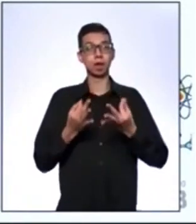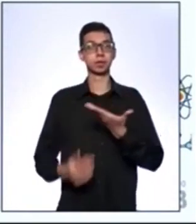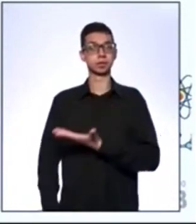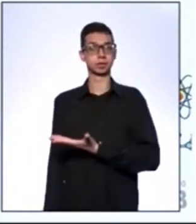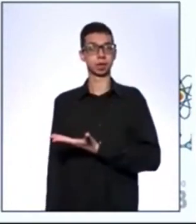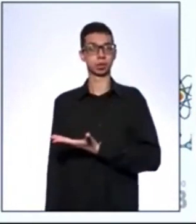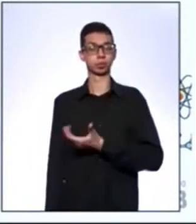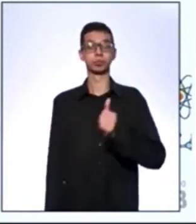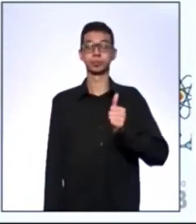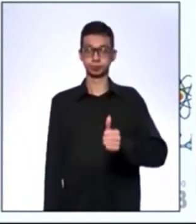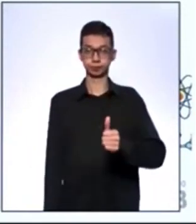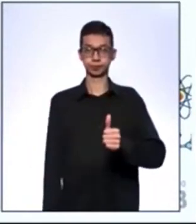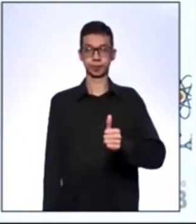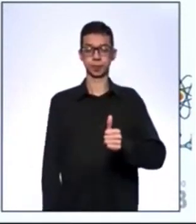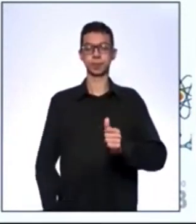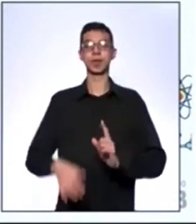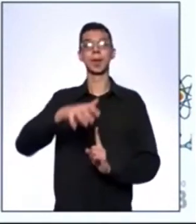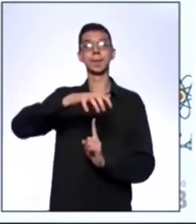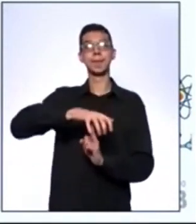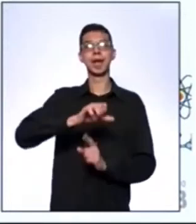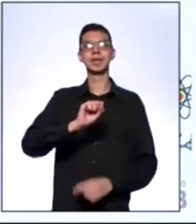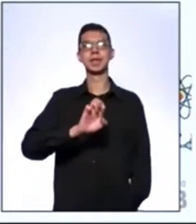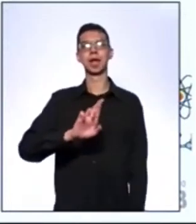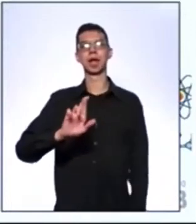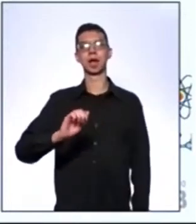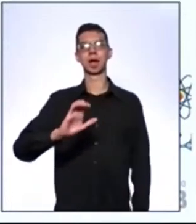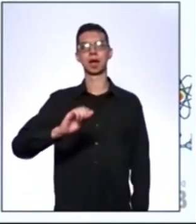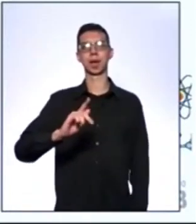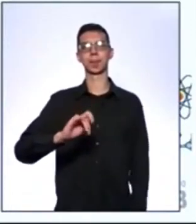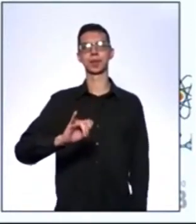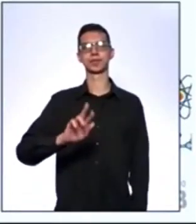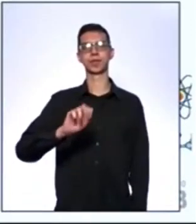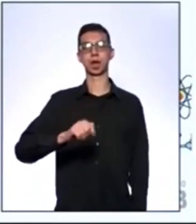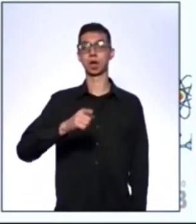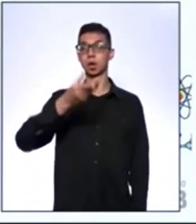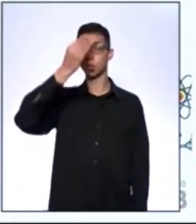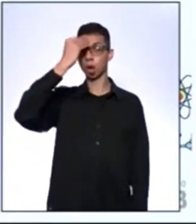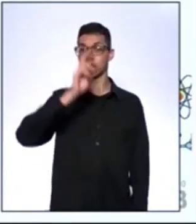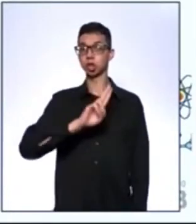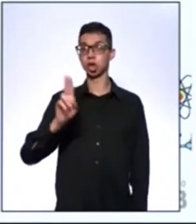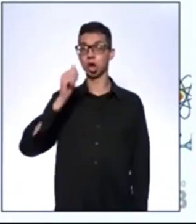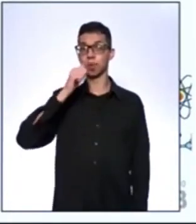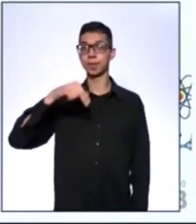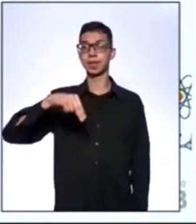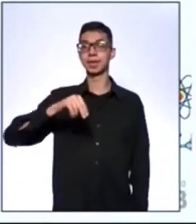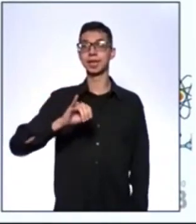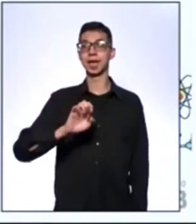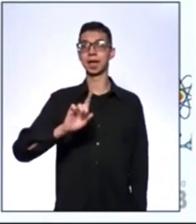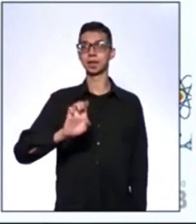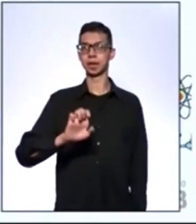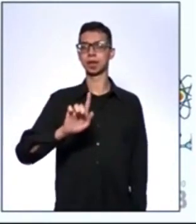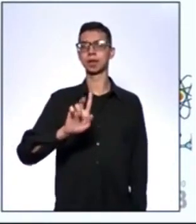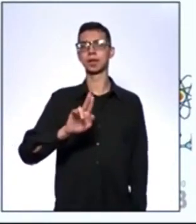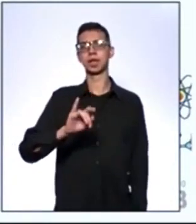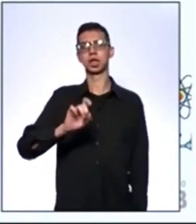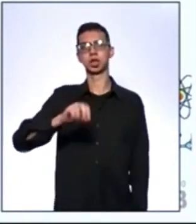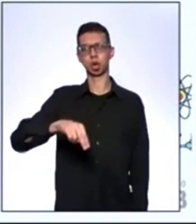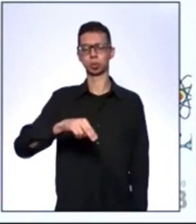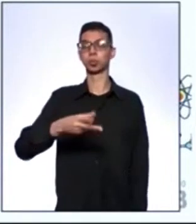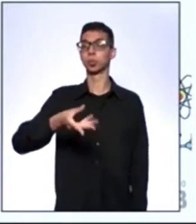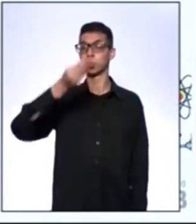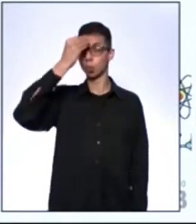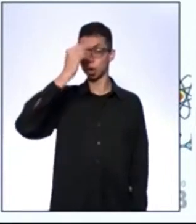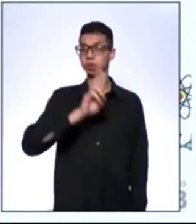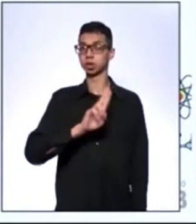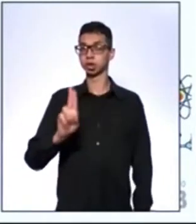O Parque Nacional Serra da Capivara. Nied Guidon, guarda o nome dessa grande estudiosa brasileira. B. As pesquisas